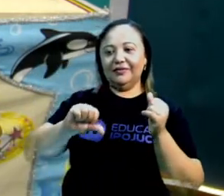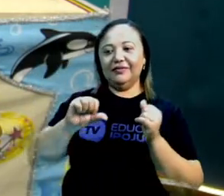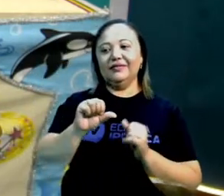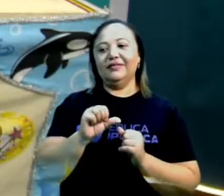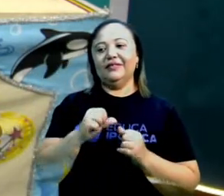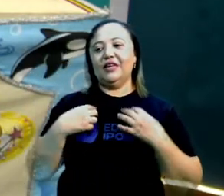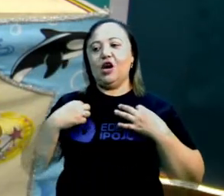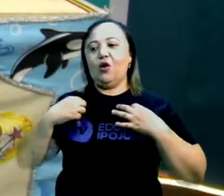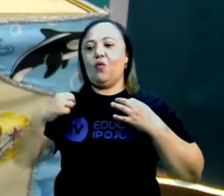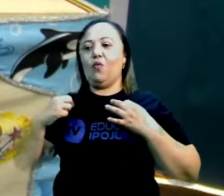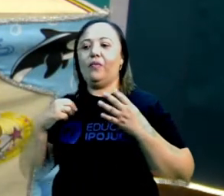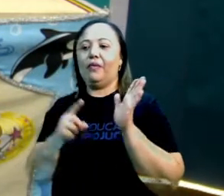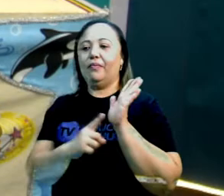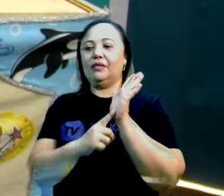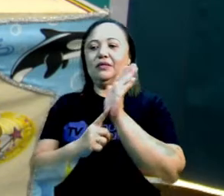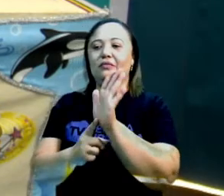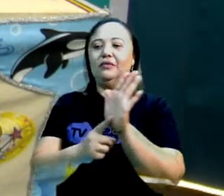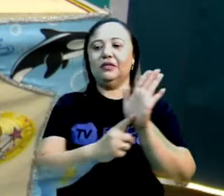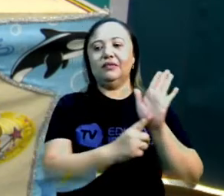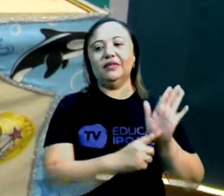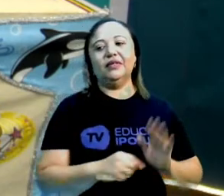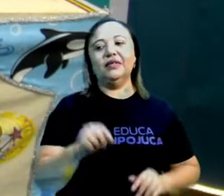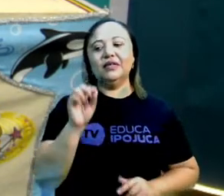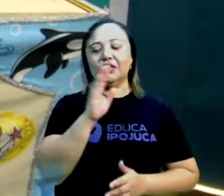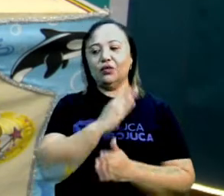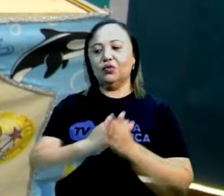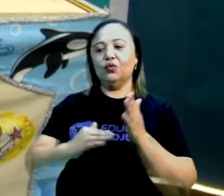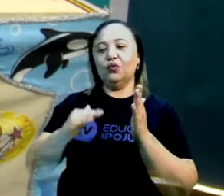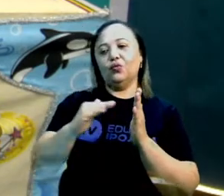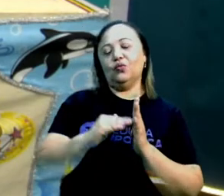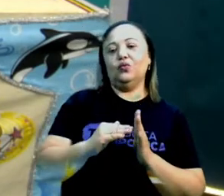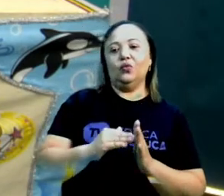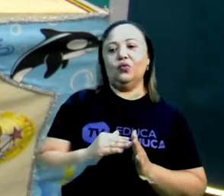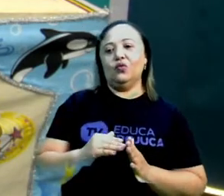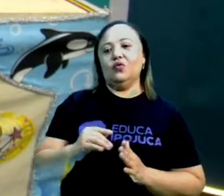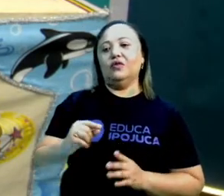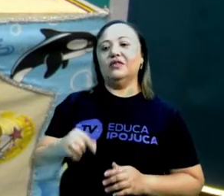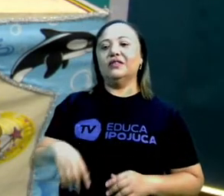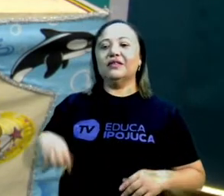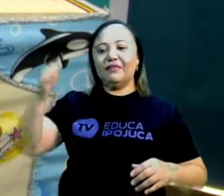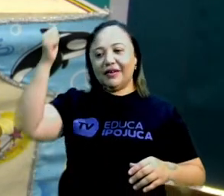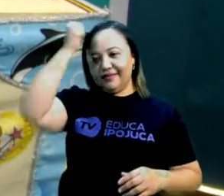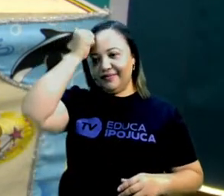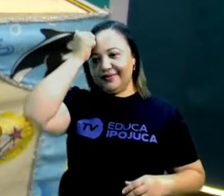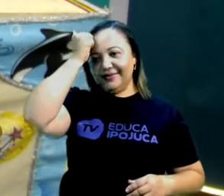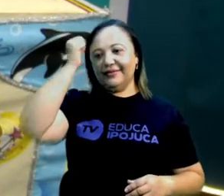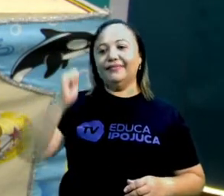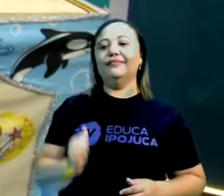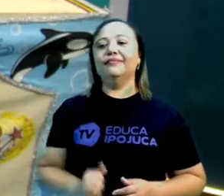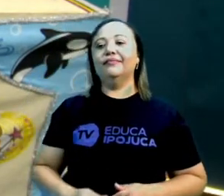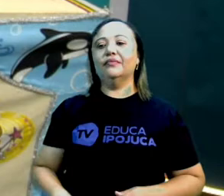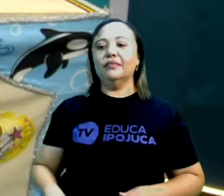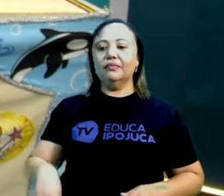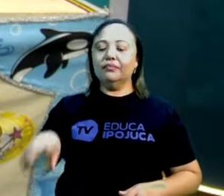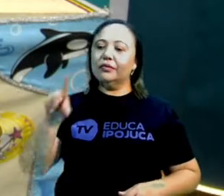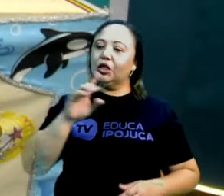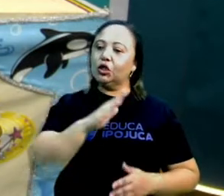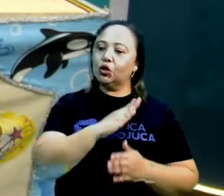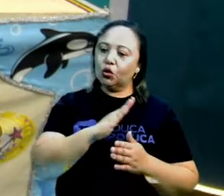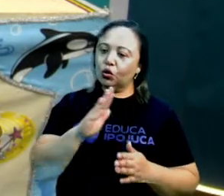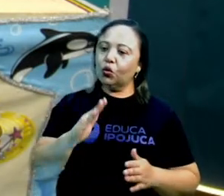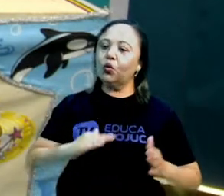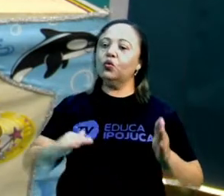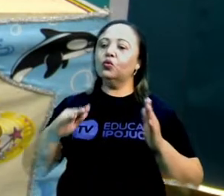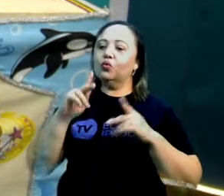E toda aquela cidade se arrependeu. Uhum. E a partir daquele momento, Leiturinha, uhum, todo mundo começou somente